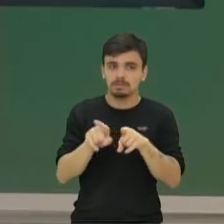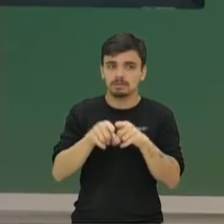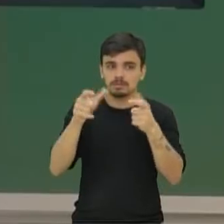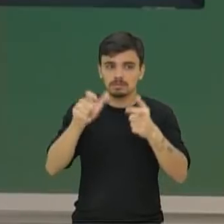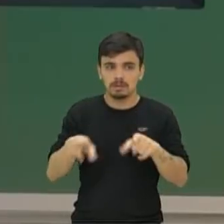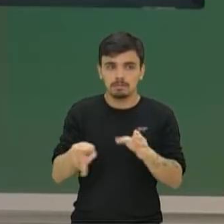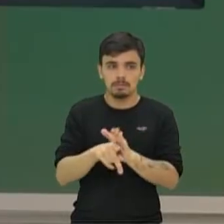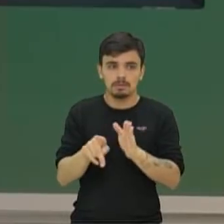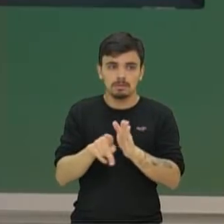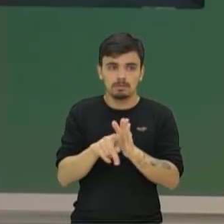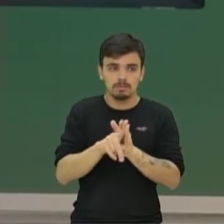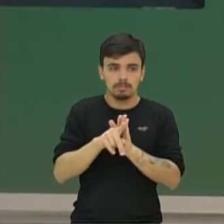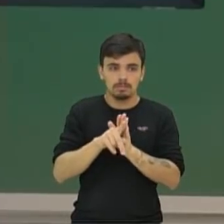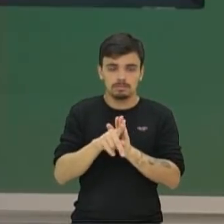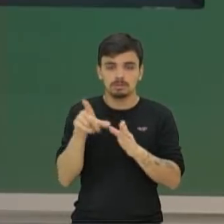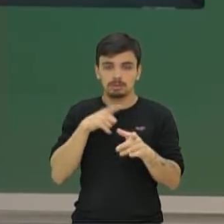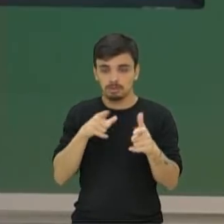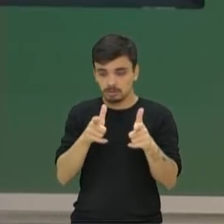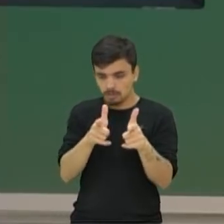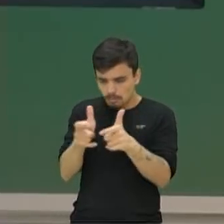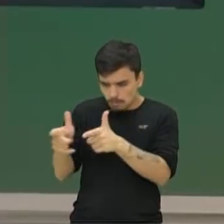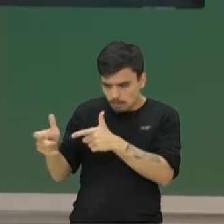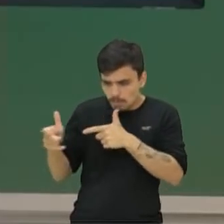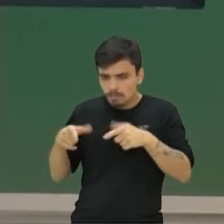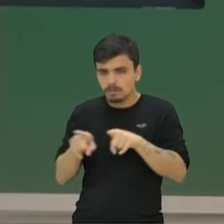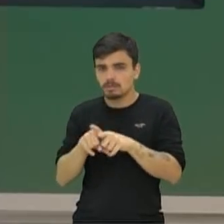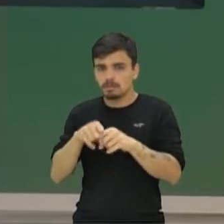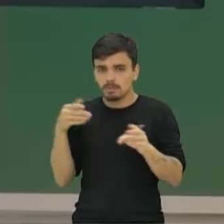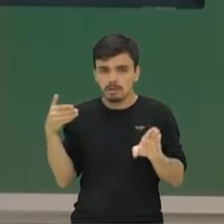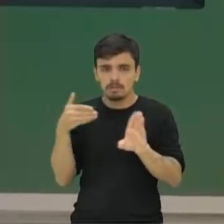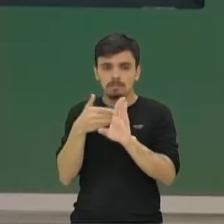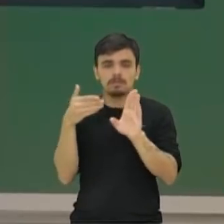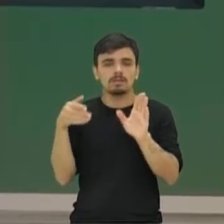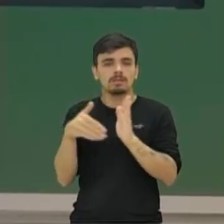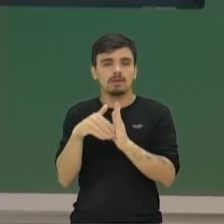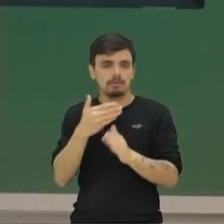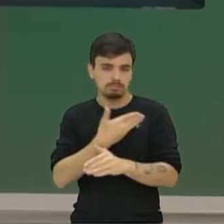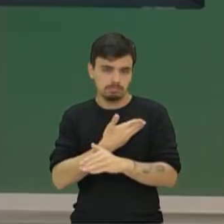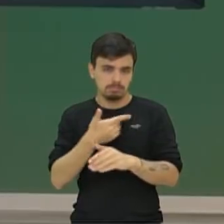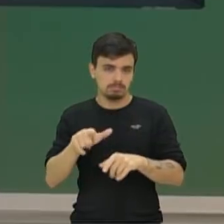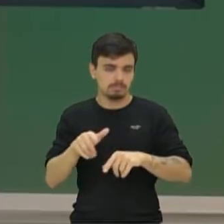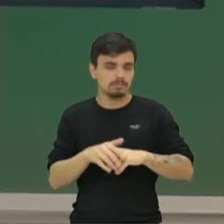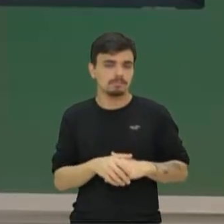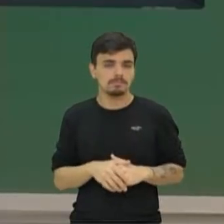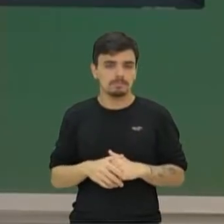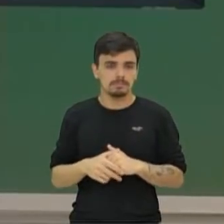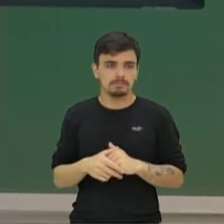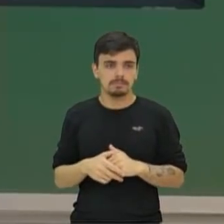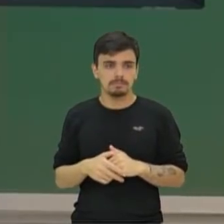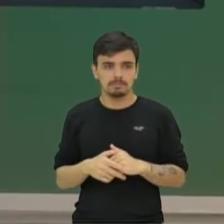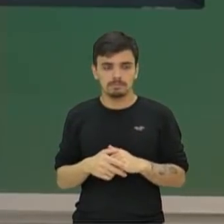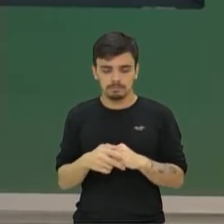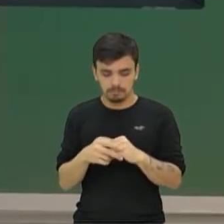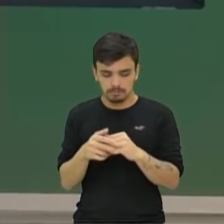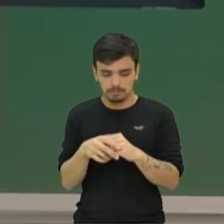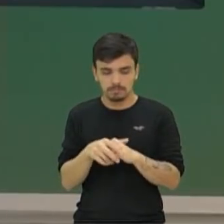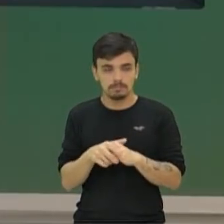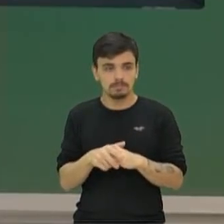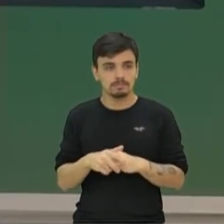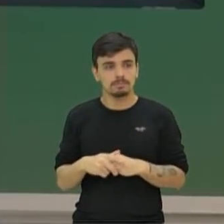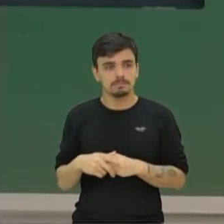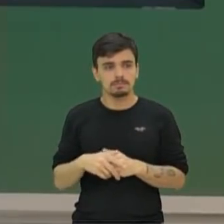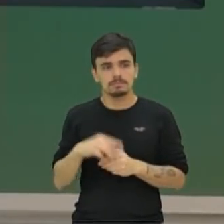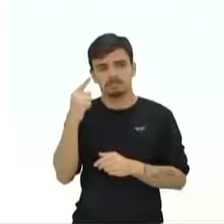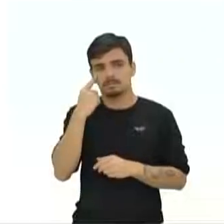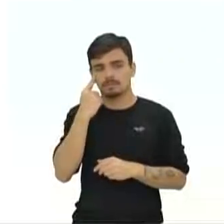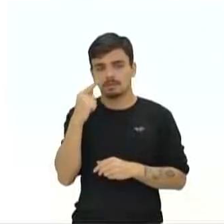olhe, certo? Para poder atingir os inimigos naquela época. Então, olha lá, isso aqui,